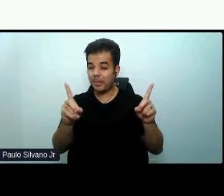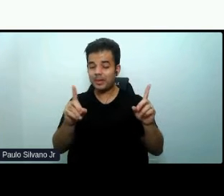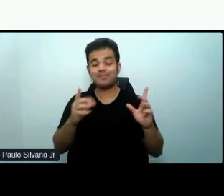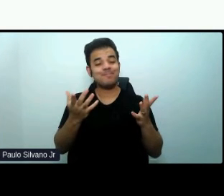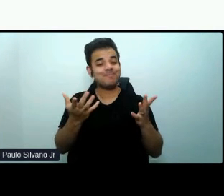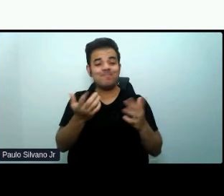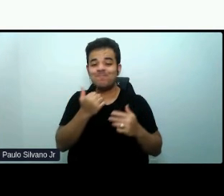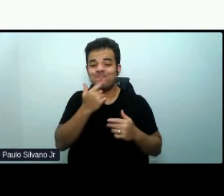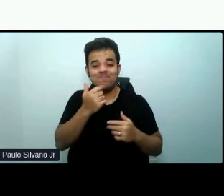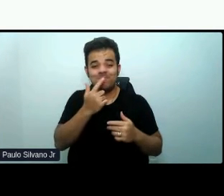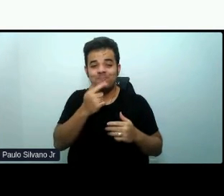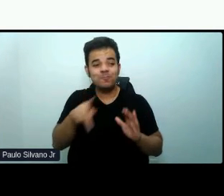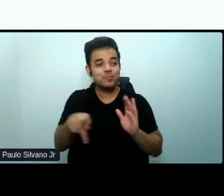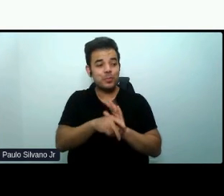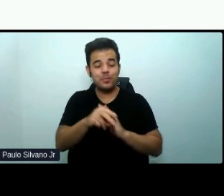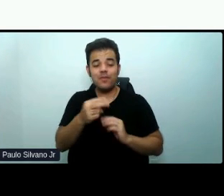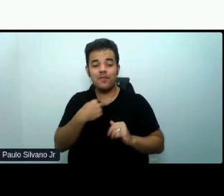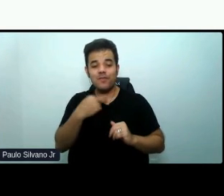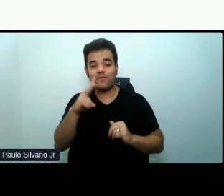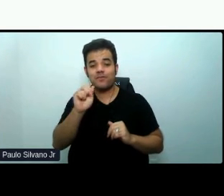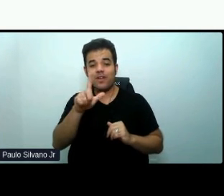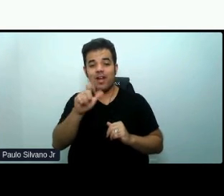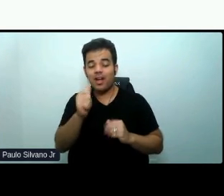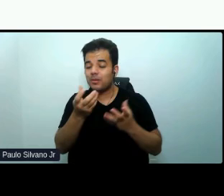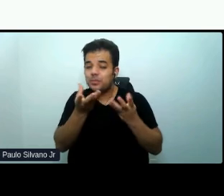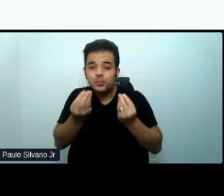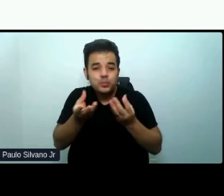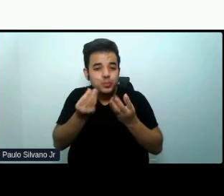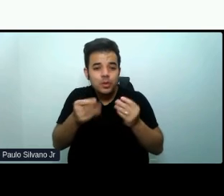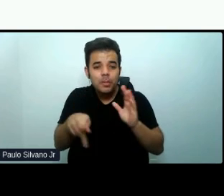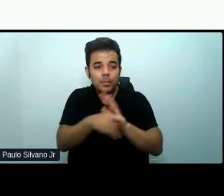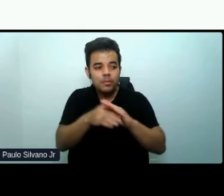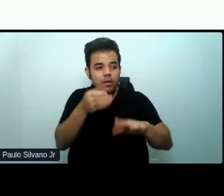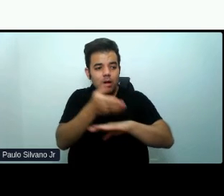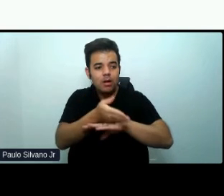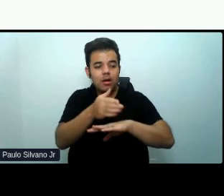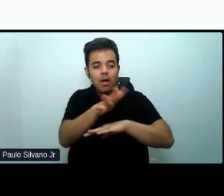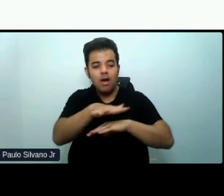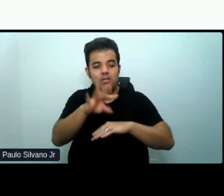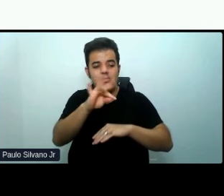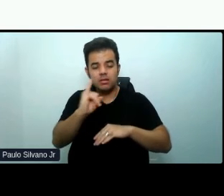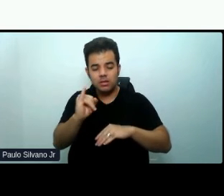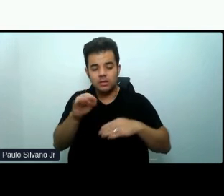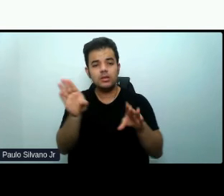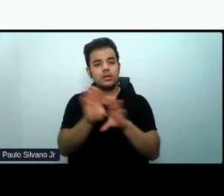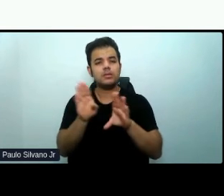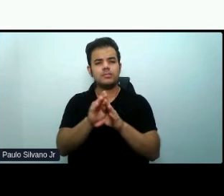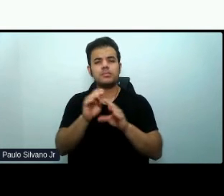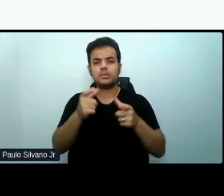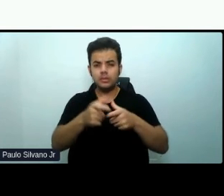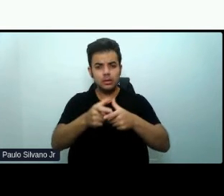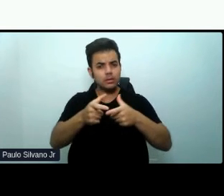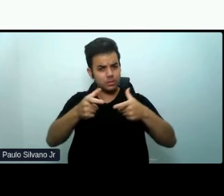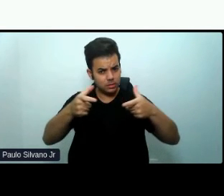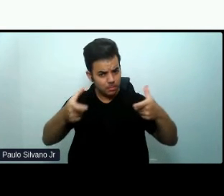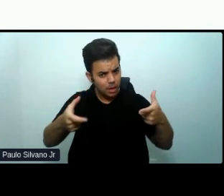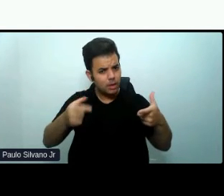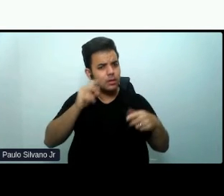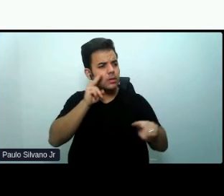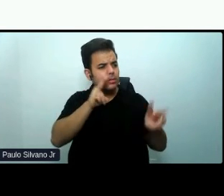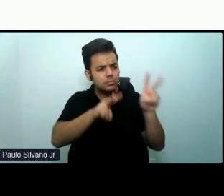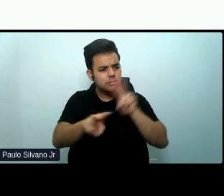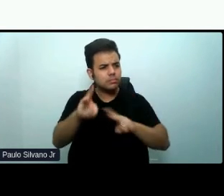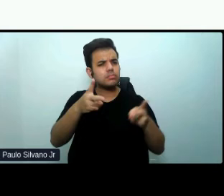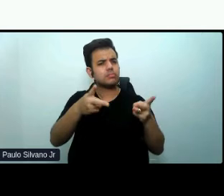suprir a quantidade de vagas em abertas no mercado em relação à TI. E mesmo com esse crescimento que a gente tem visto